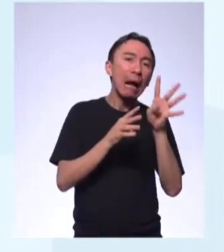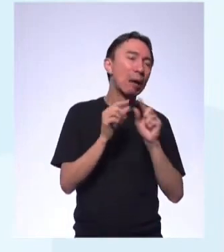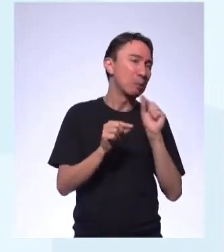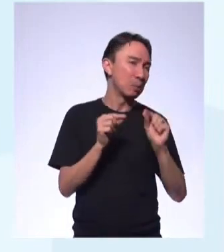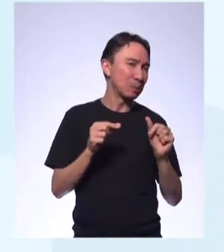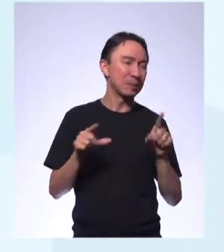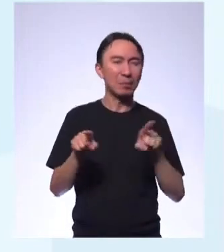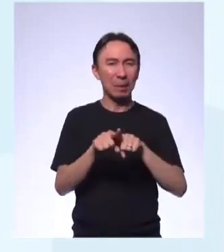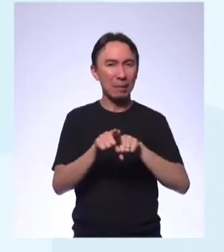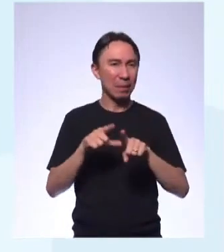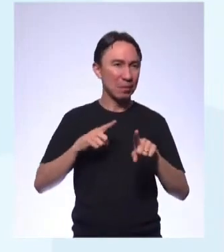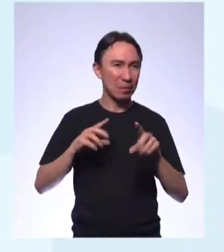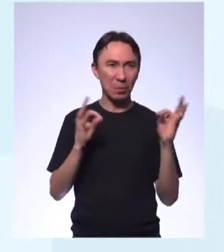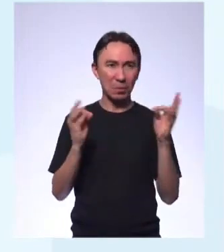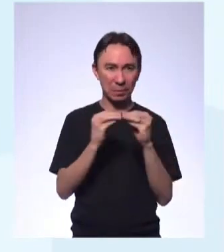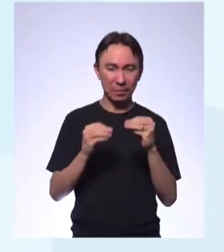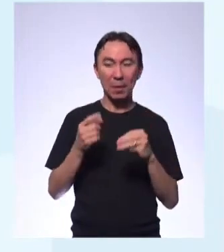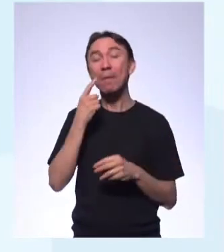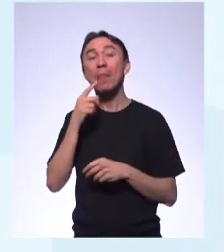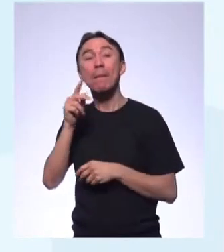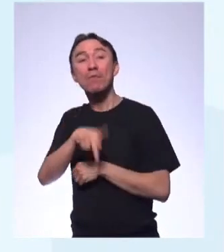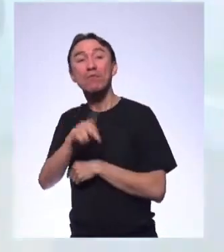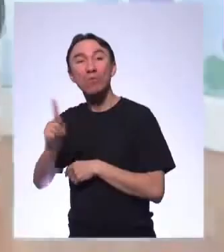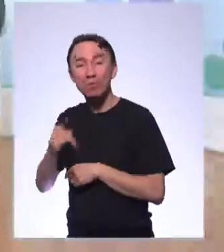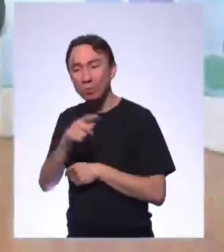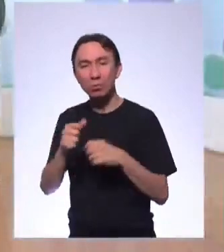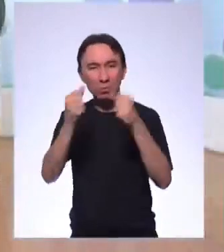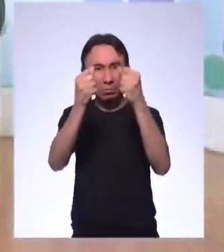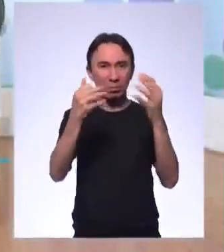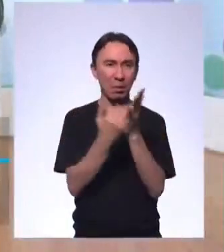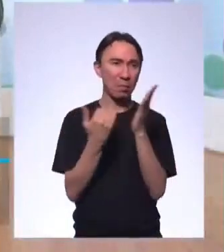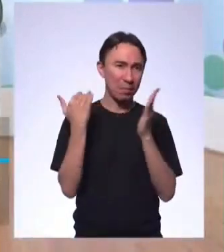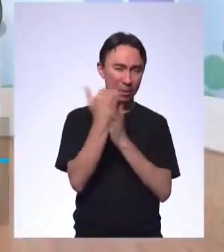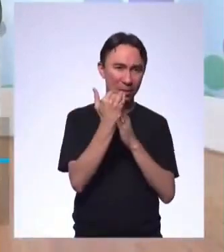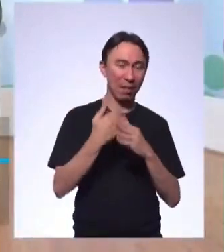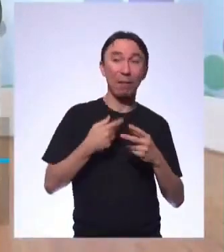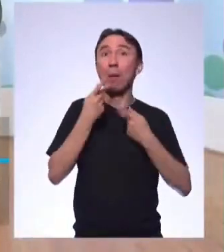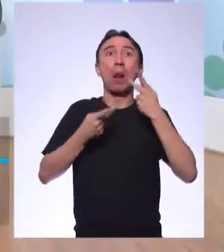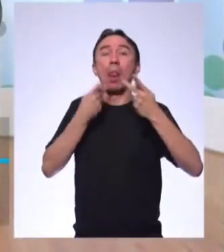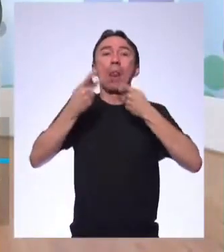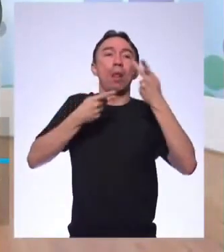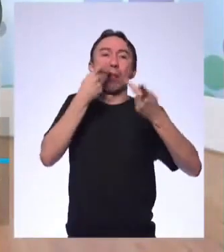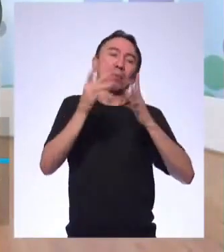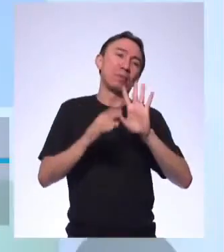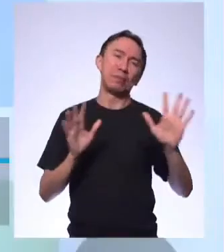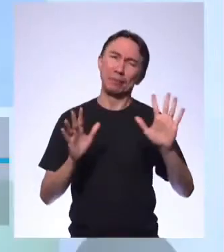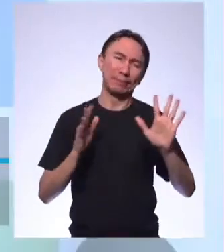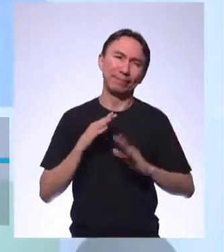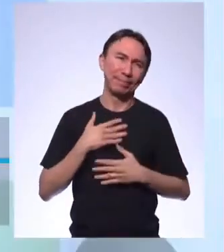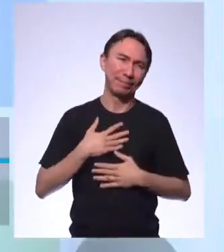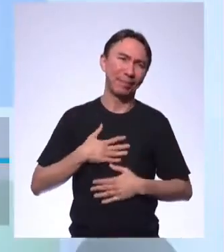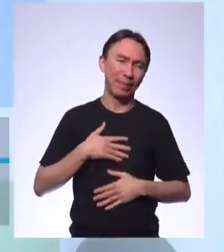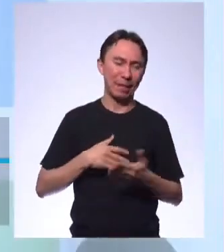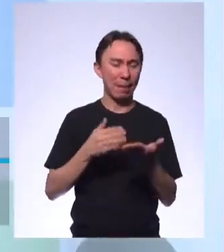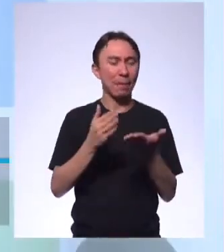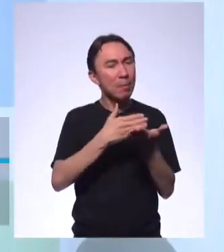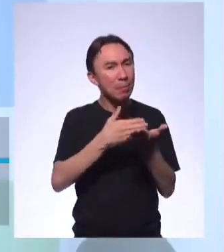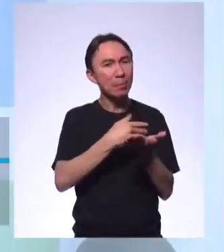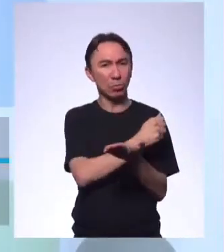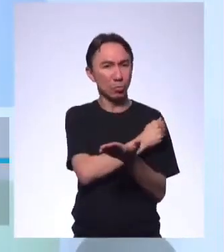aí eu vou deixar para o professor explicar melhor para vocês, que eu não fiquei sem tempo aqui, porque eu falo demais. Mas, enfim, já tem no caderno do aluno, é